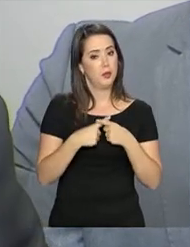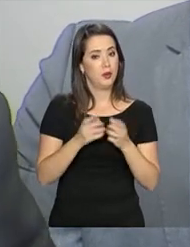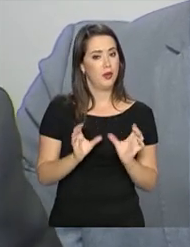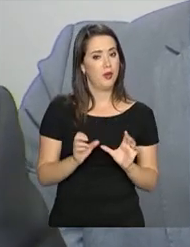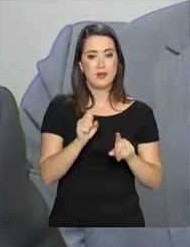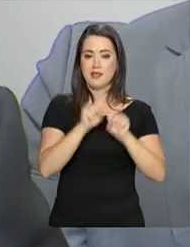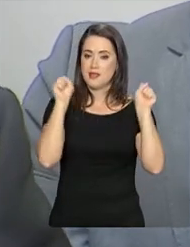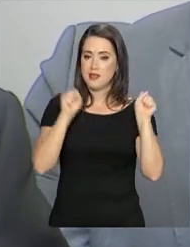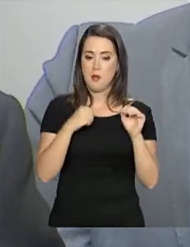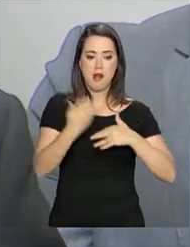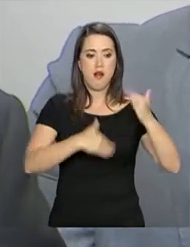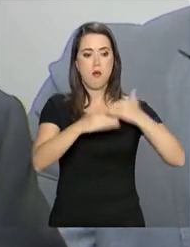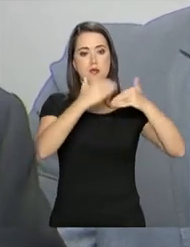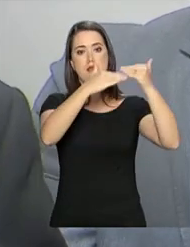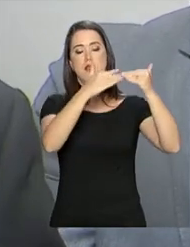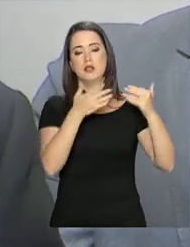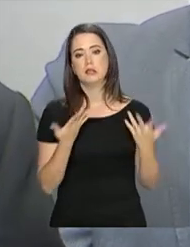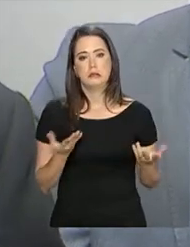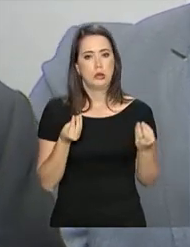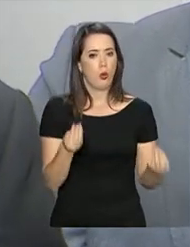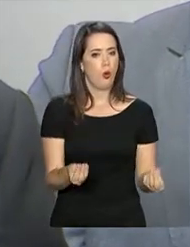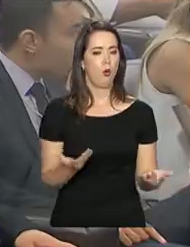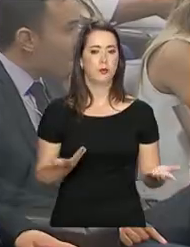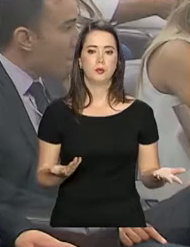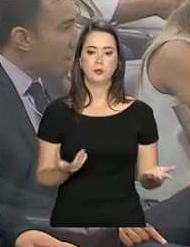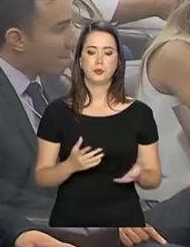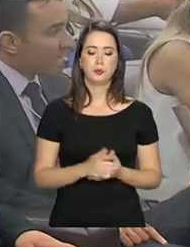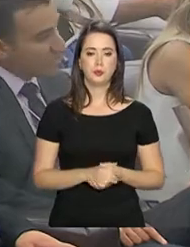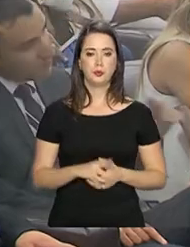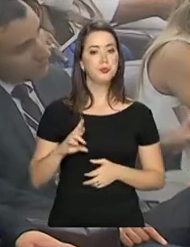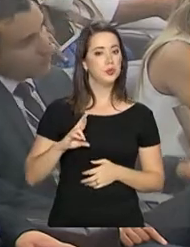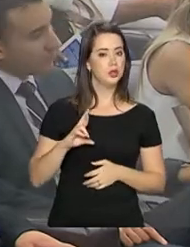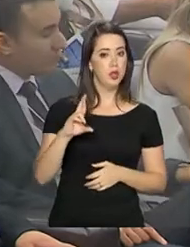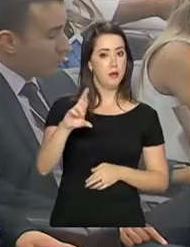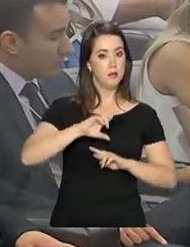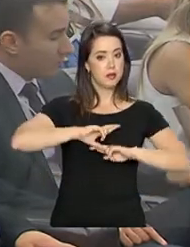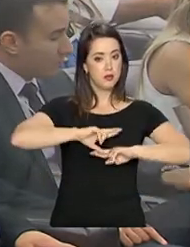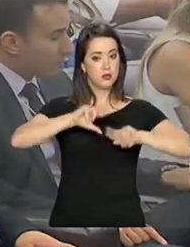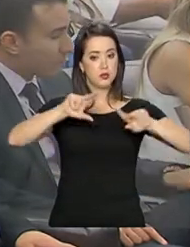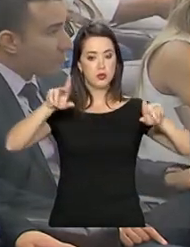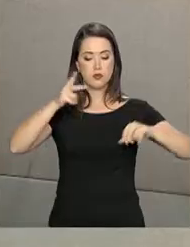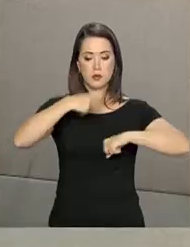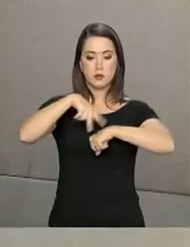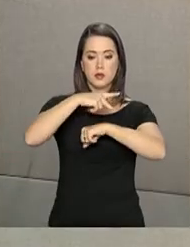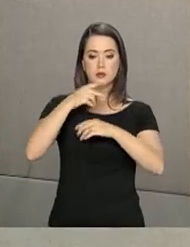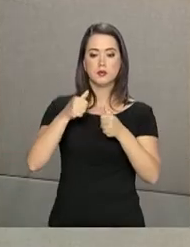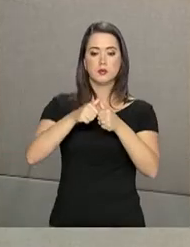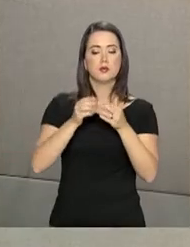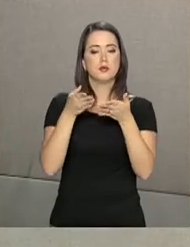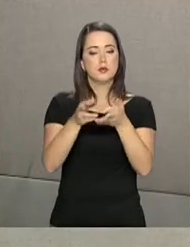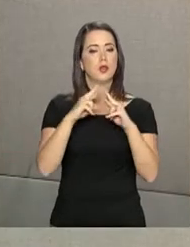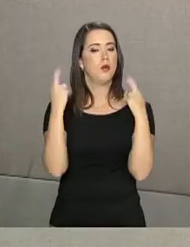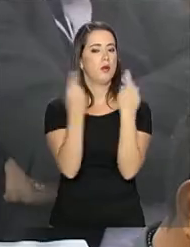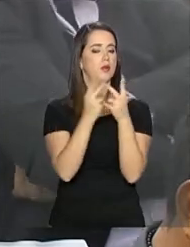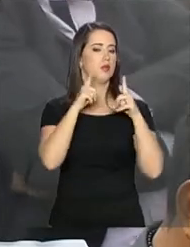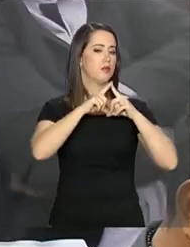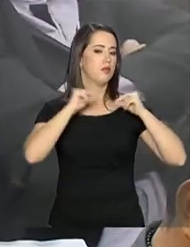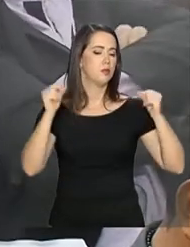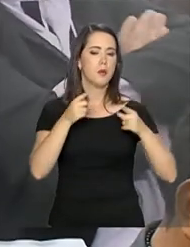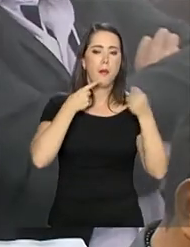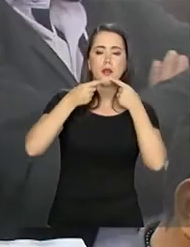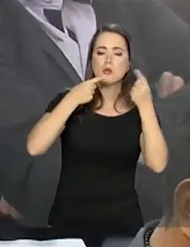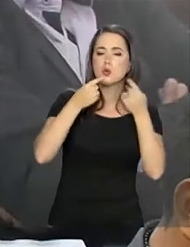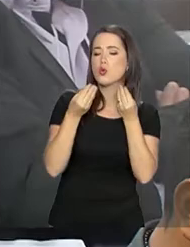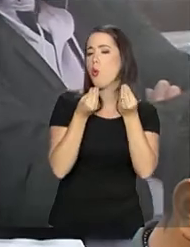prisional e cresce de uma maneira tal que é insustentável representantes de diversos países estão reunidos em brasília para